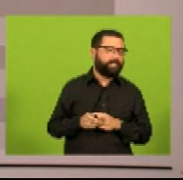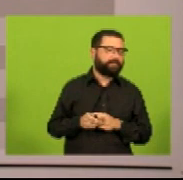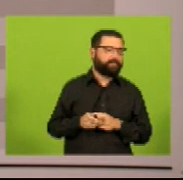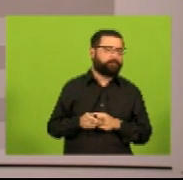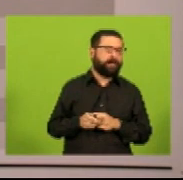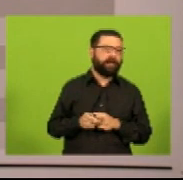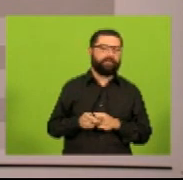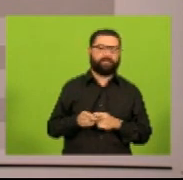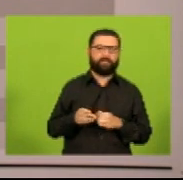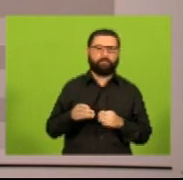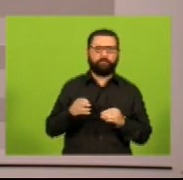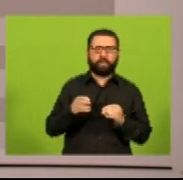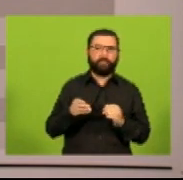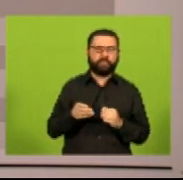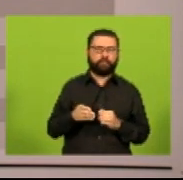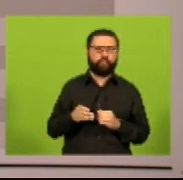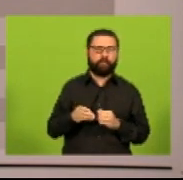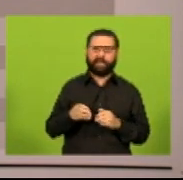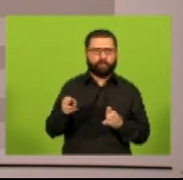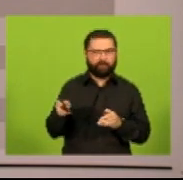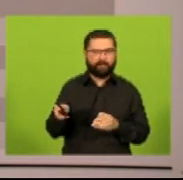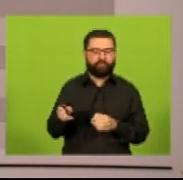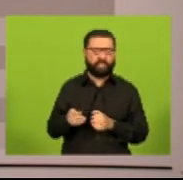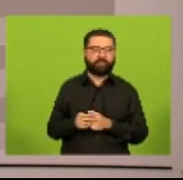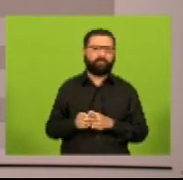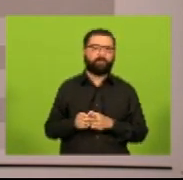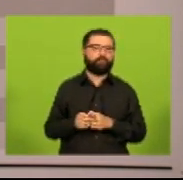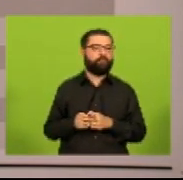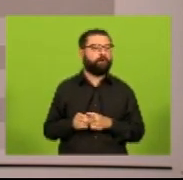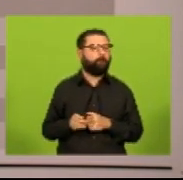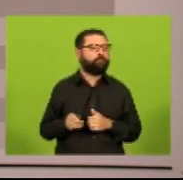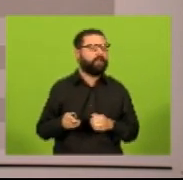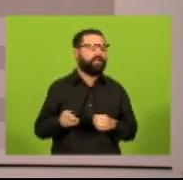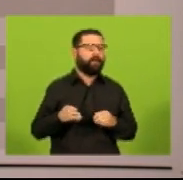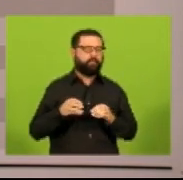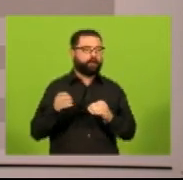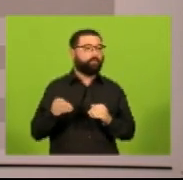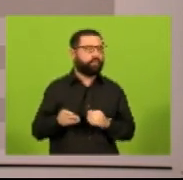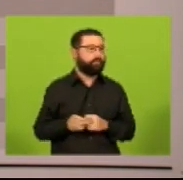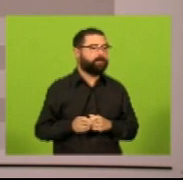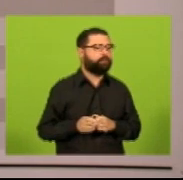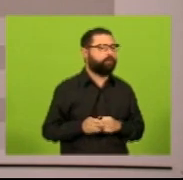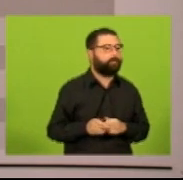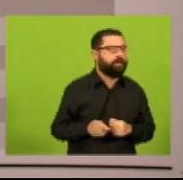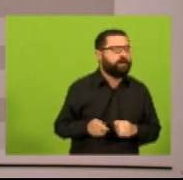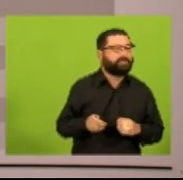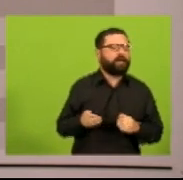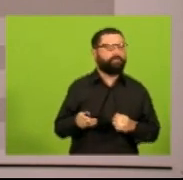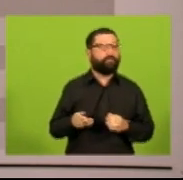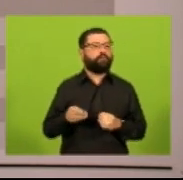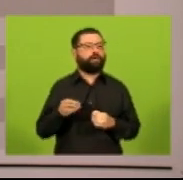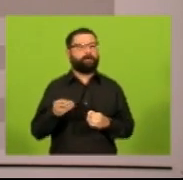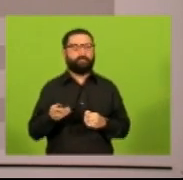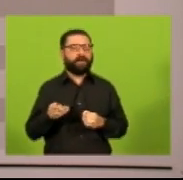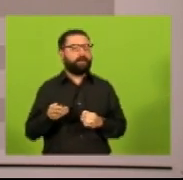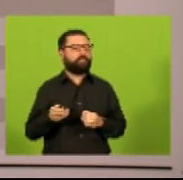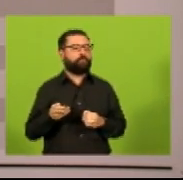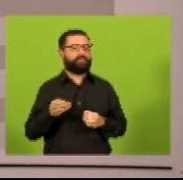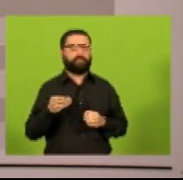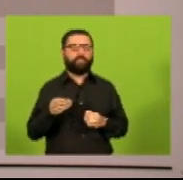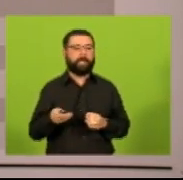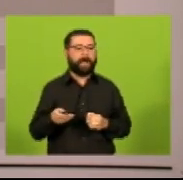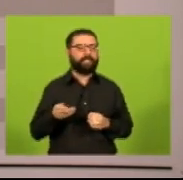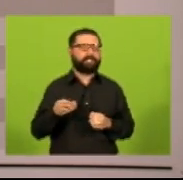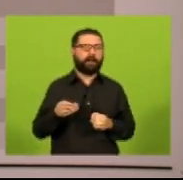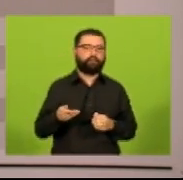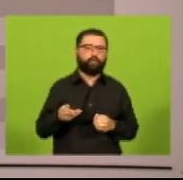um verde um pouquinho mais escuro, mas não é um verde, não chega a ser um verde escuro não. É um verde um pouquinho mais escuro. 0,2 é o amarelo,